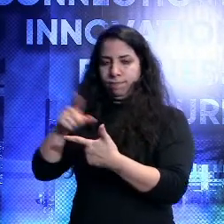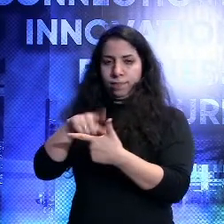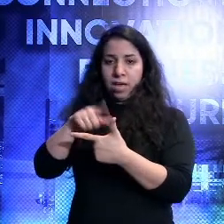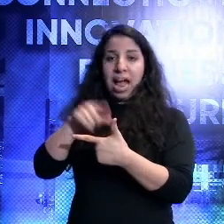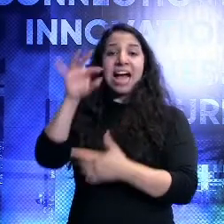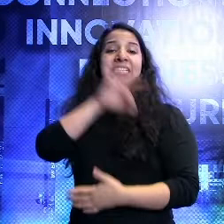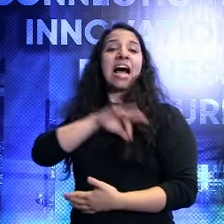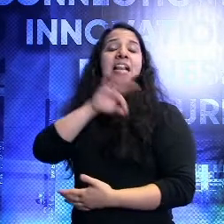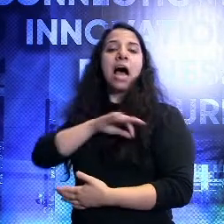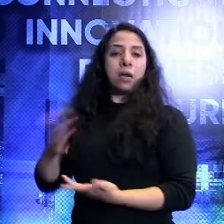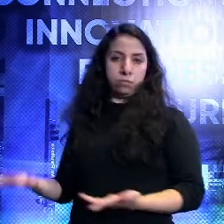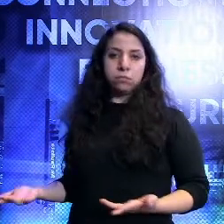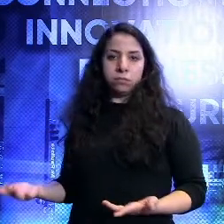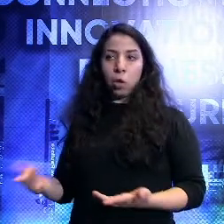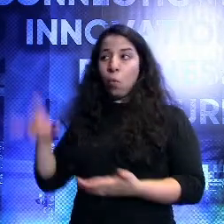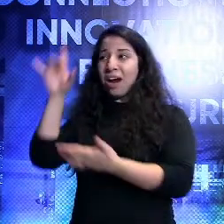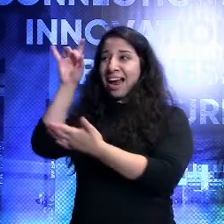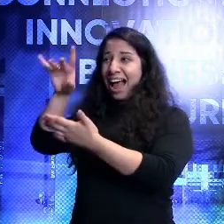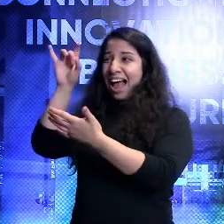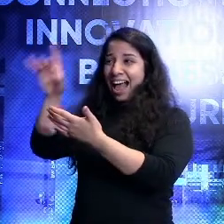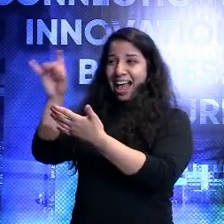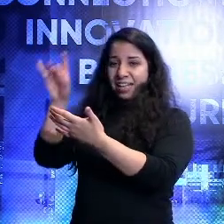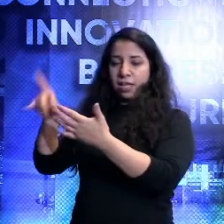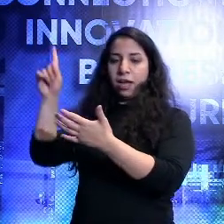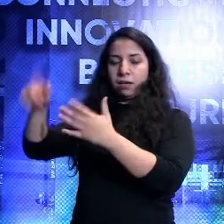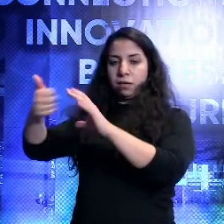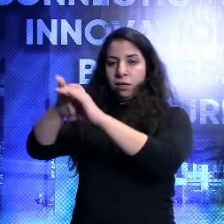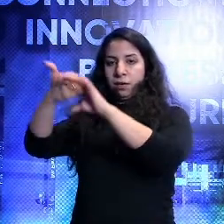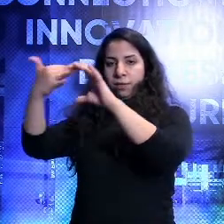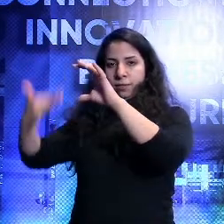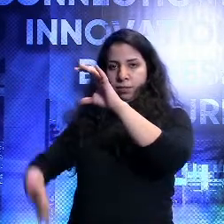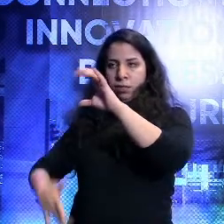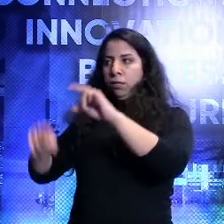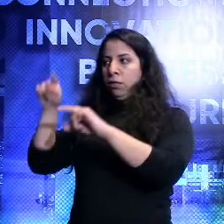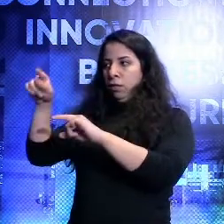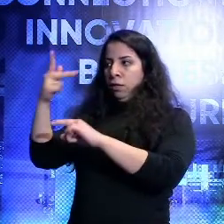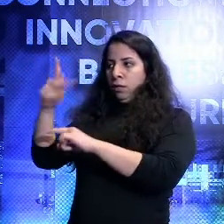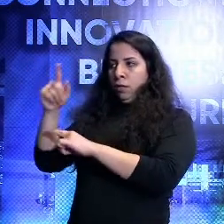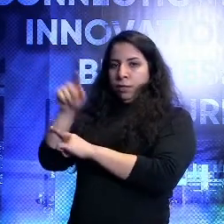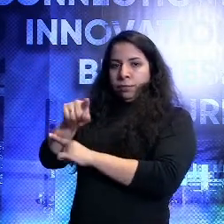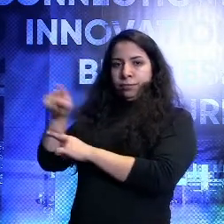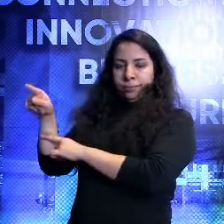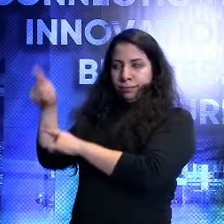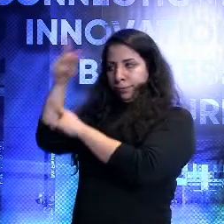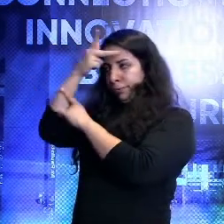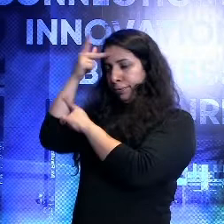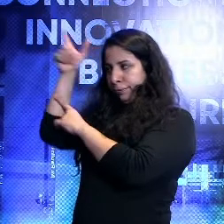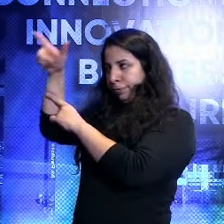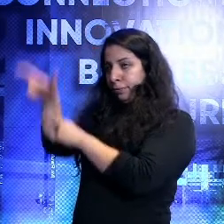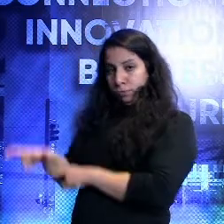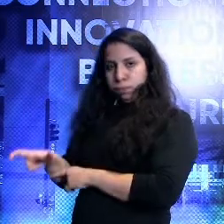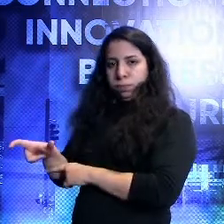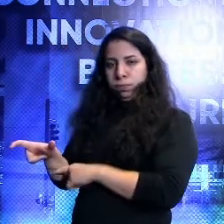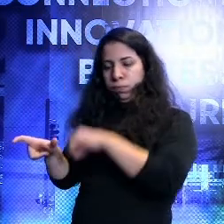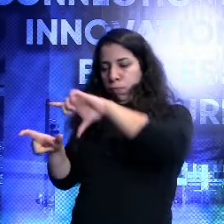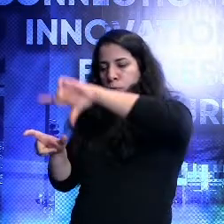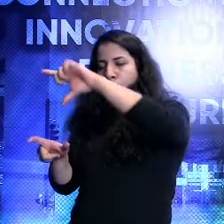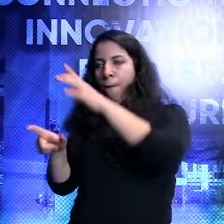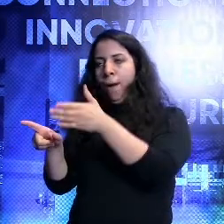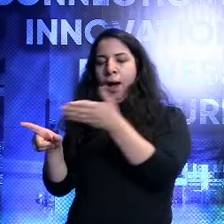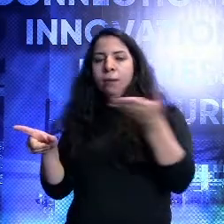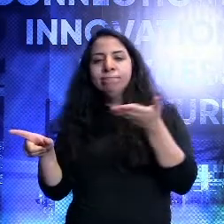característica dessas é um atributo da persona. E nós vamos hierarquizar esses atributos para fins de segmentação dos dados, de acordo com os